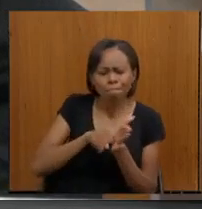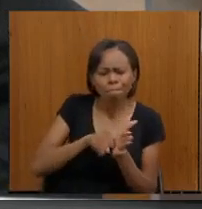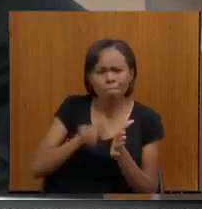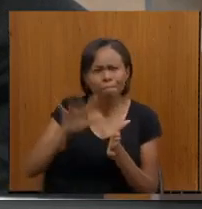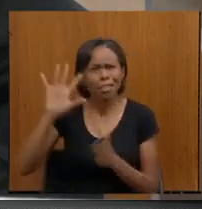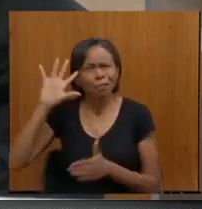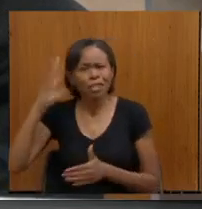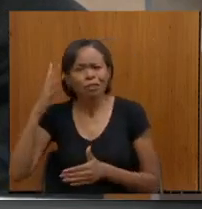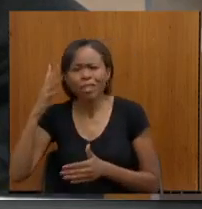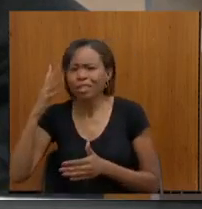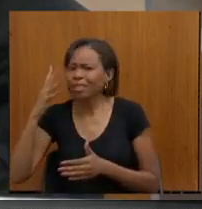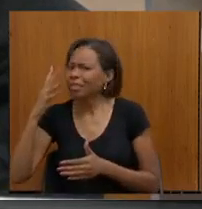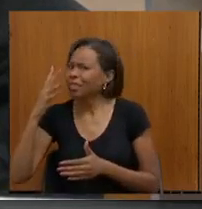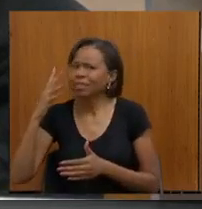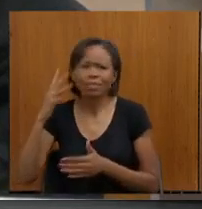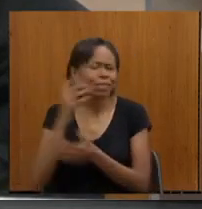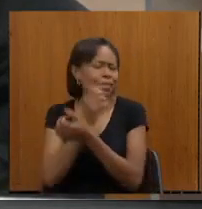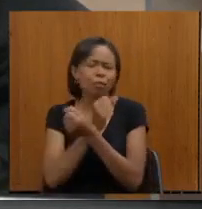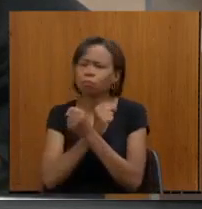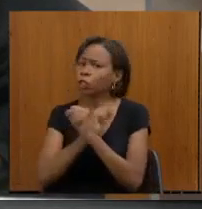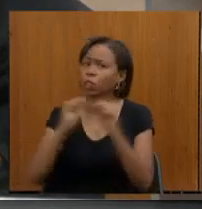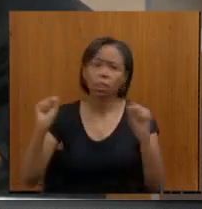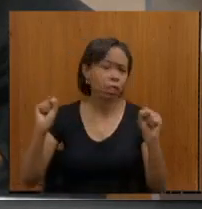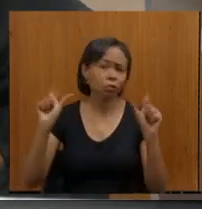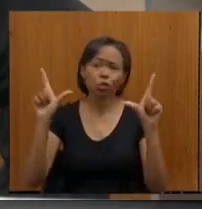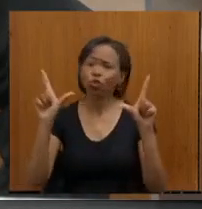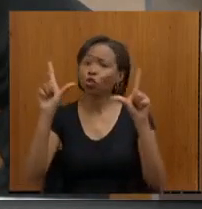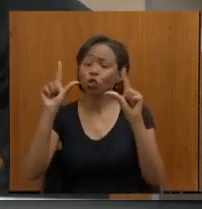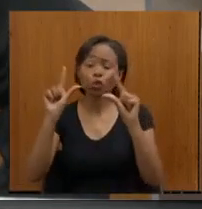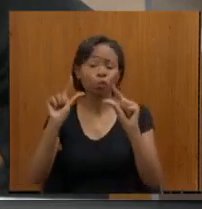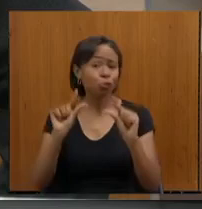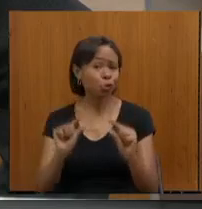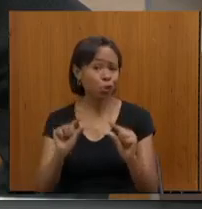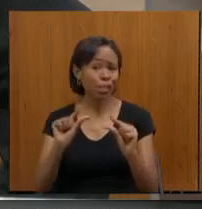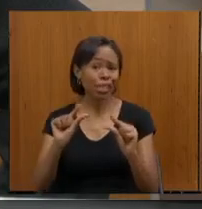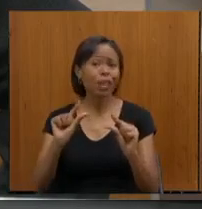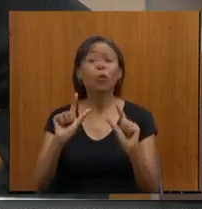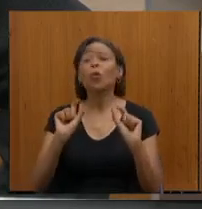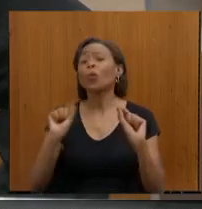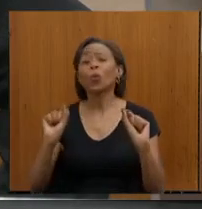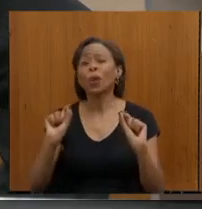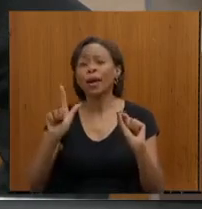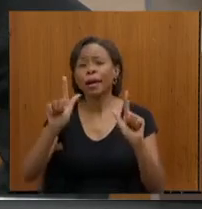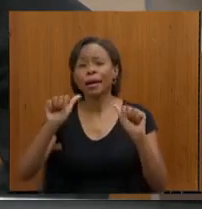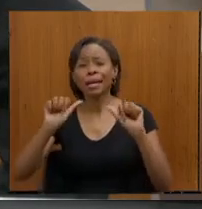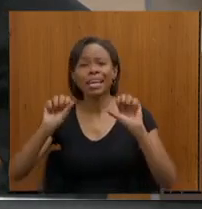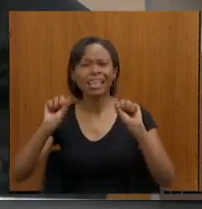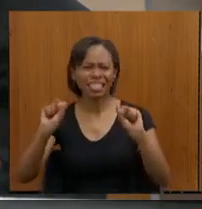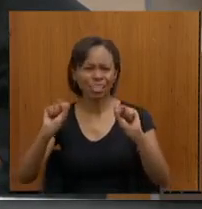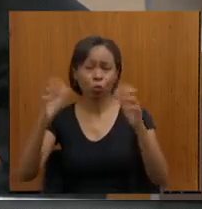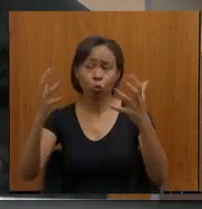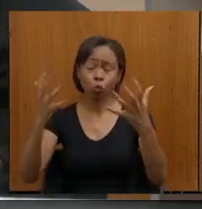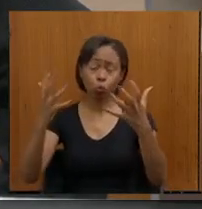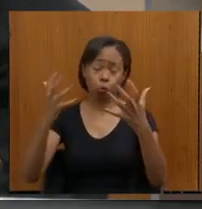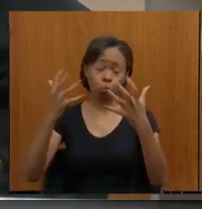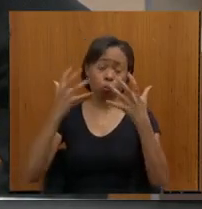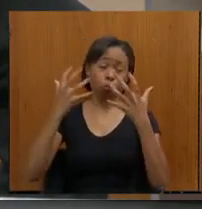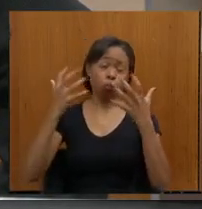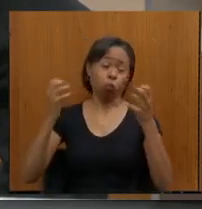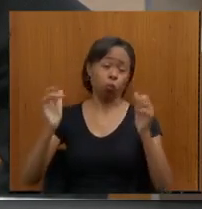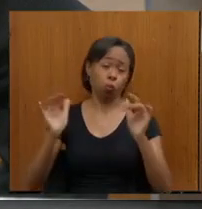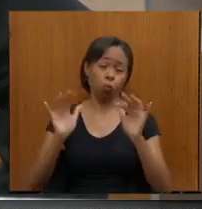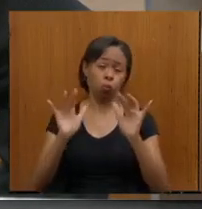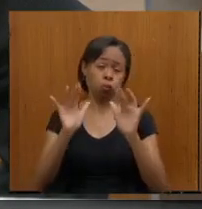cabo desse enorme desafio de limite hoje é as emissões de gases de efeito estufa e por consequência